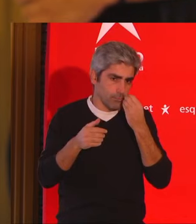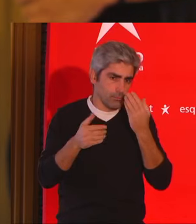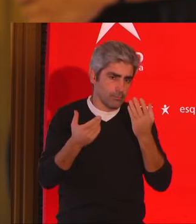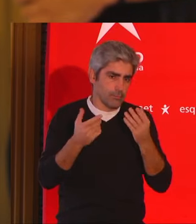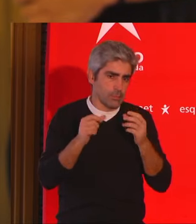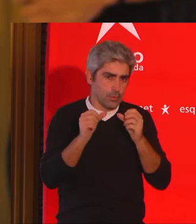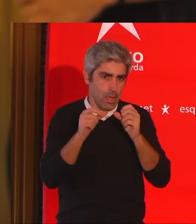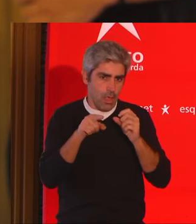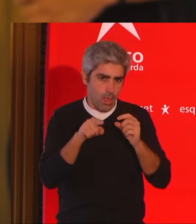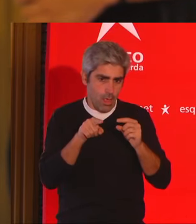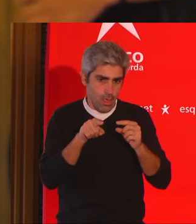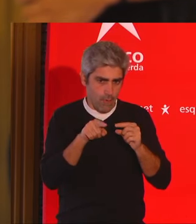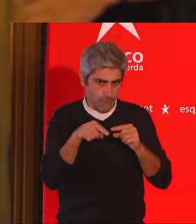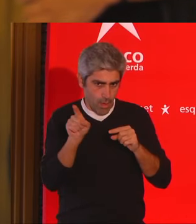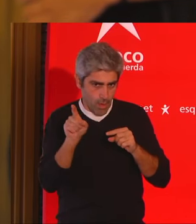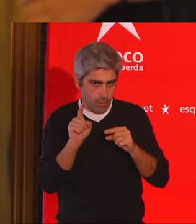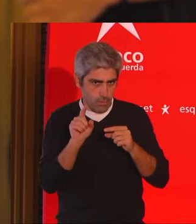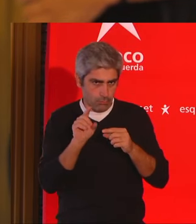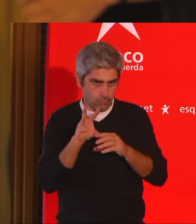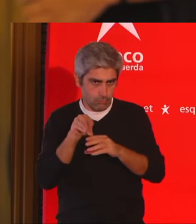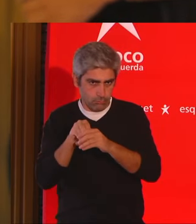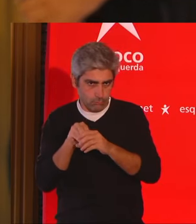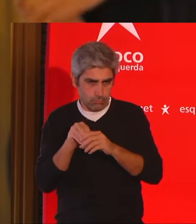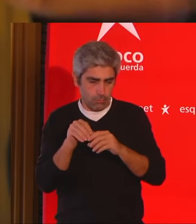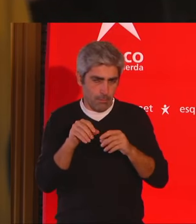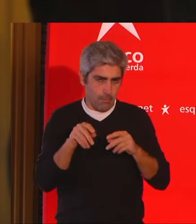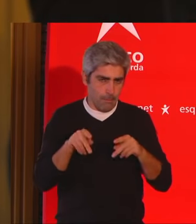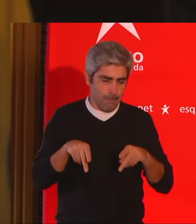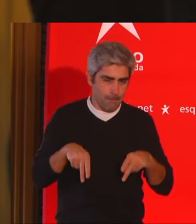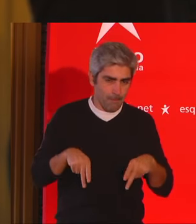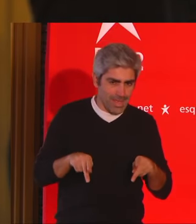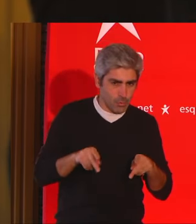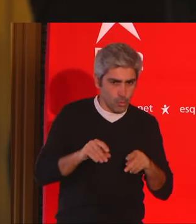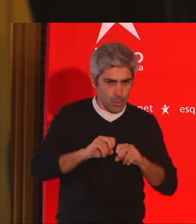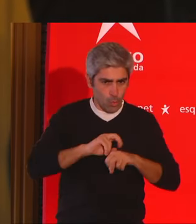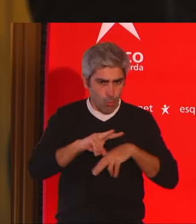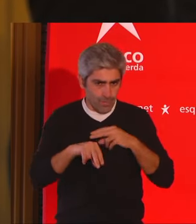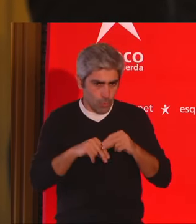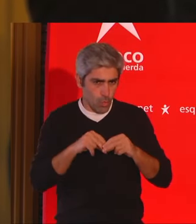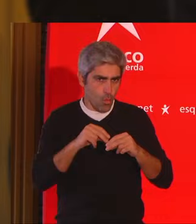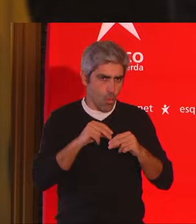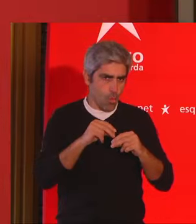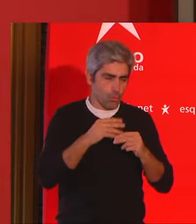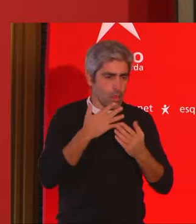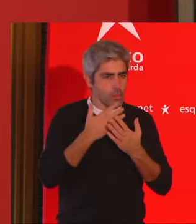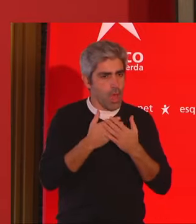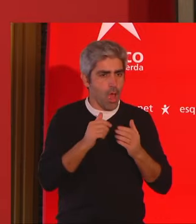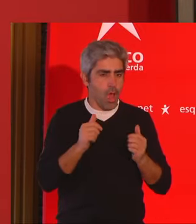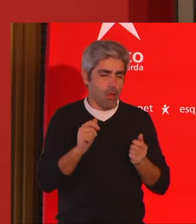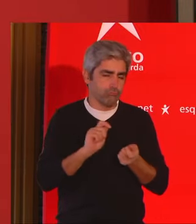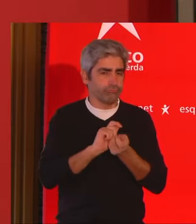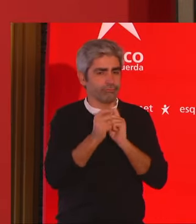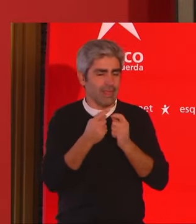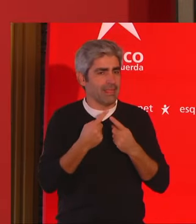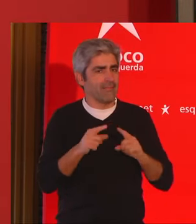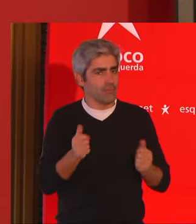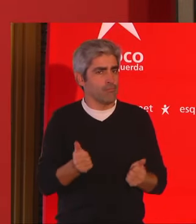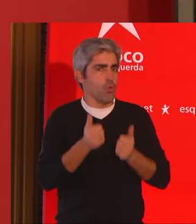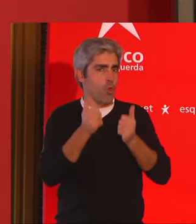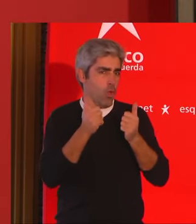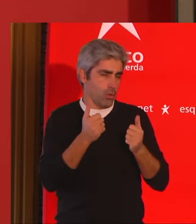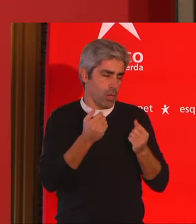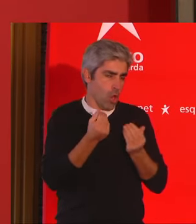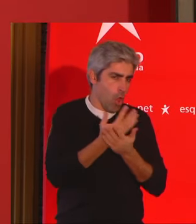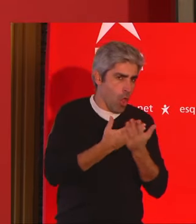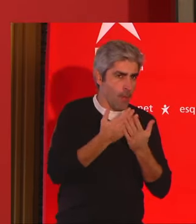em esquemas em métodos inovadores que façam a diferença economicamente, etc., ou